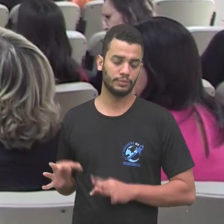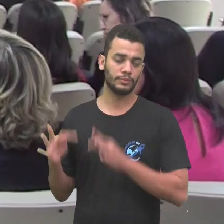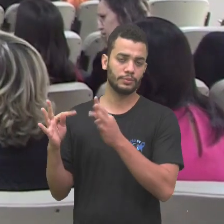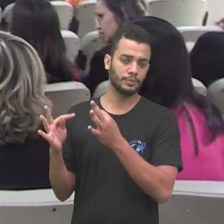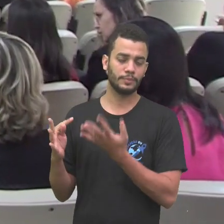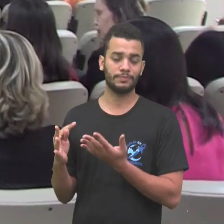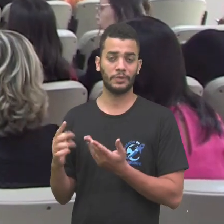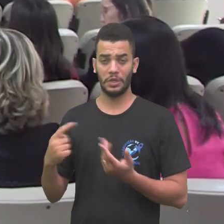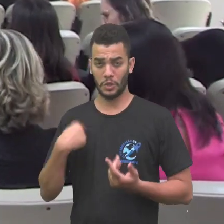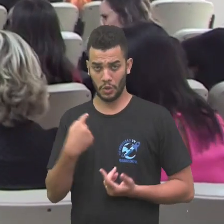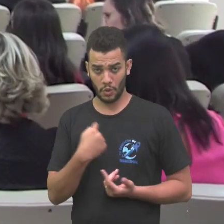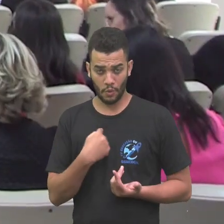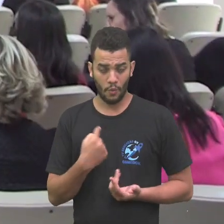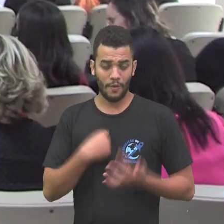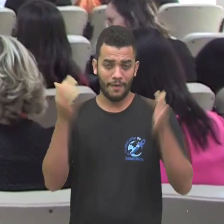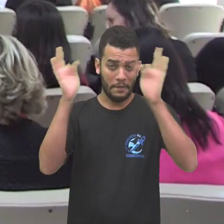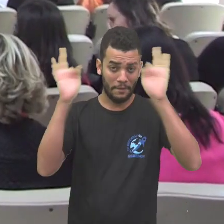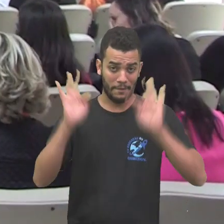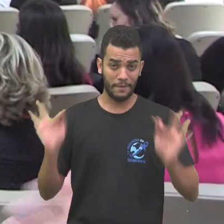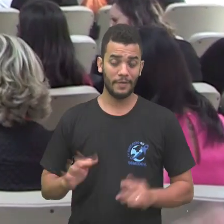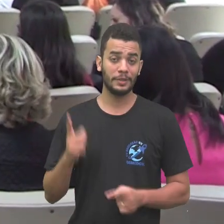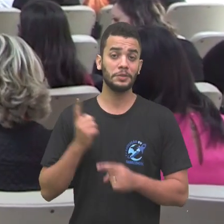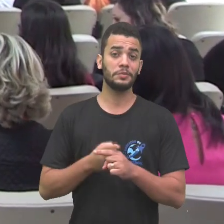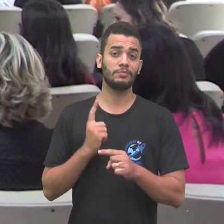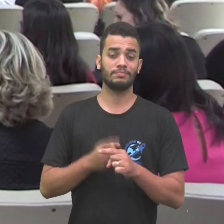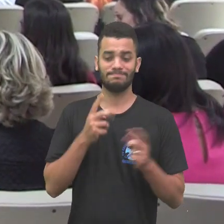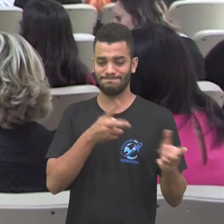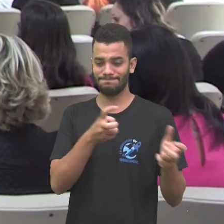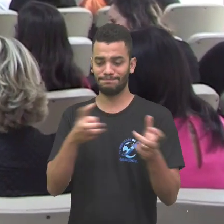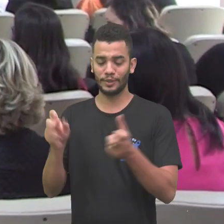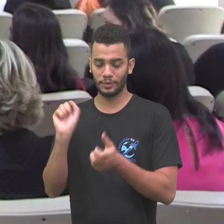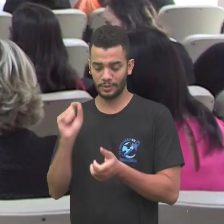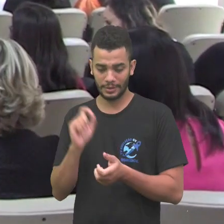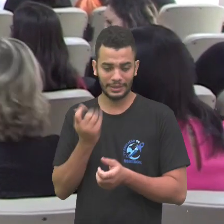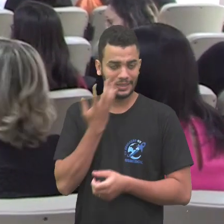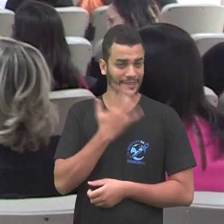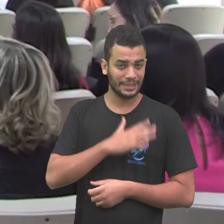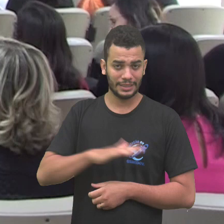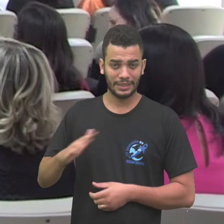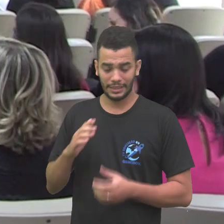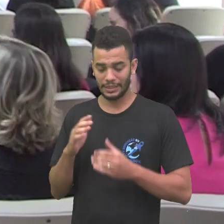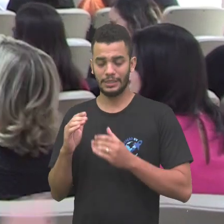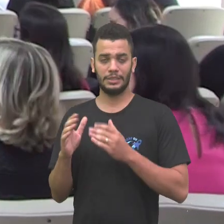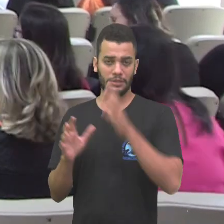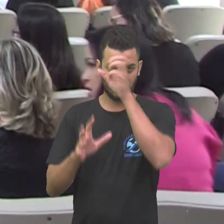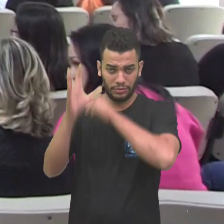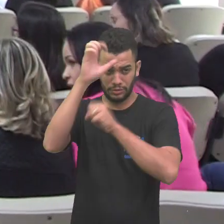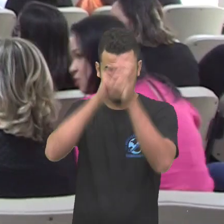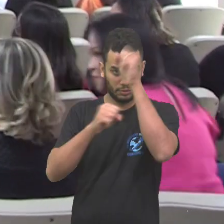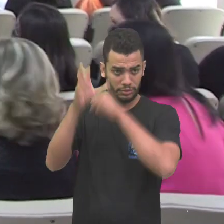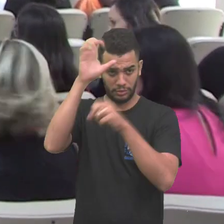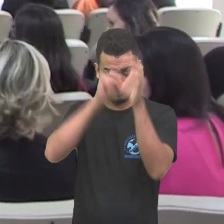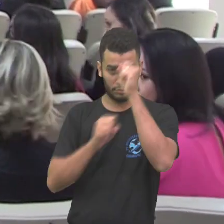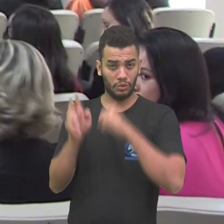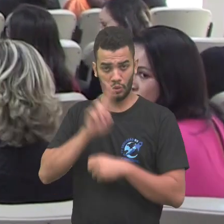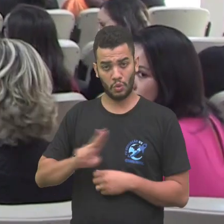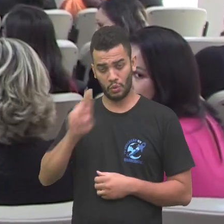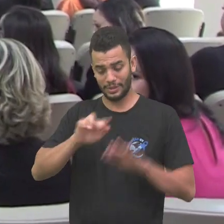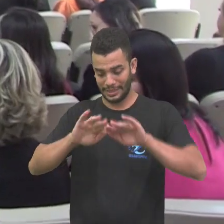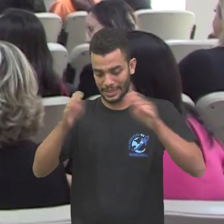participando agora da premiação do projeto Ortografando, no qual os alunos utilizaram a mesa educacional para desenvolver as